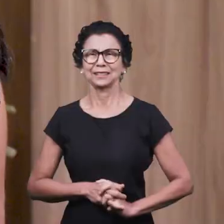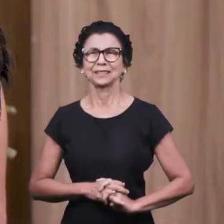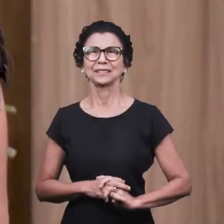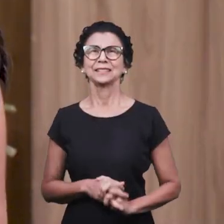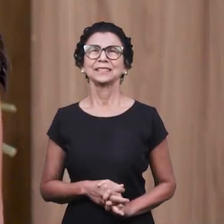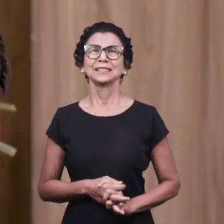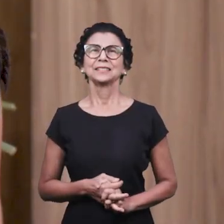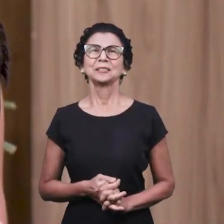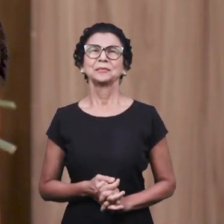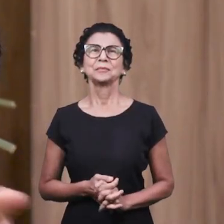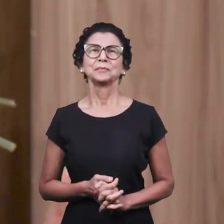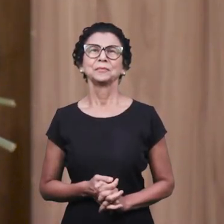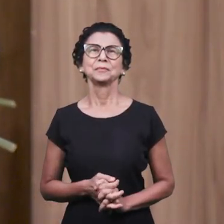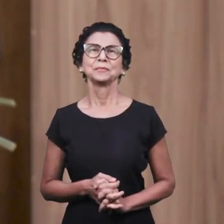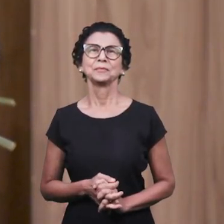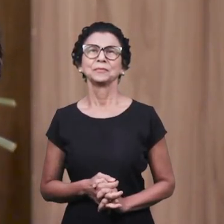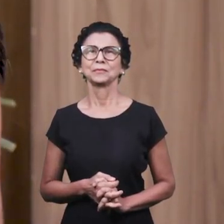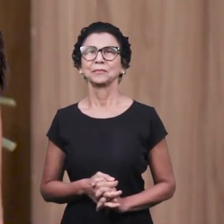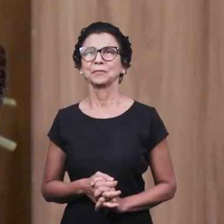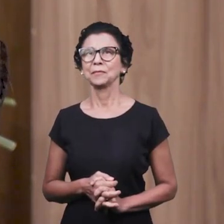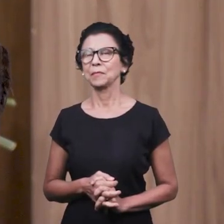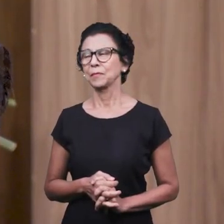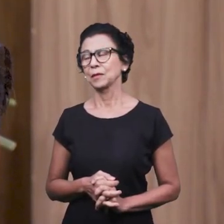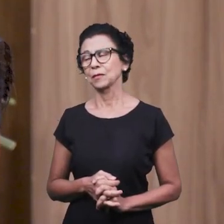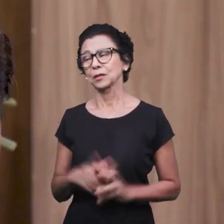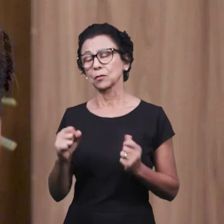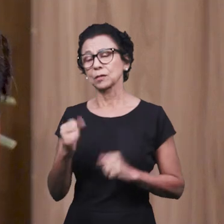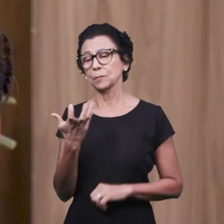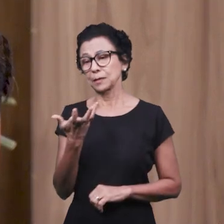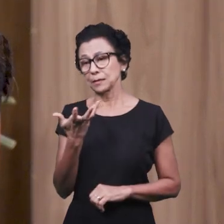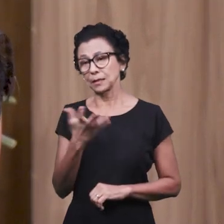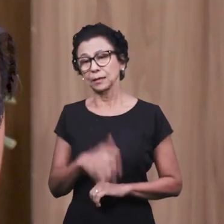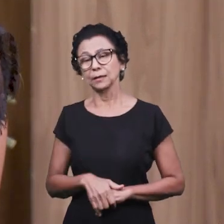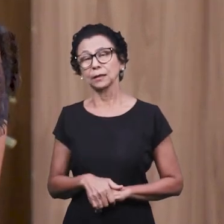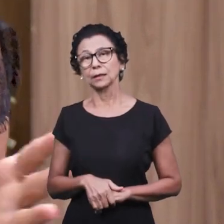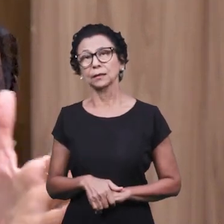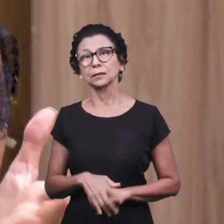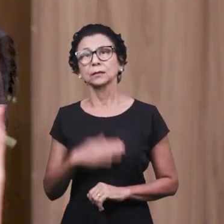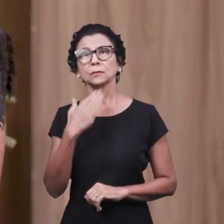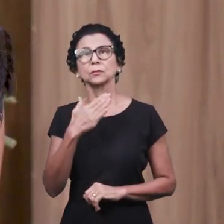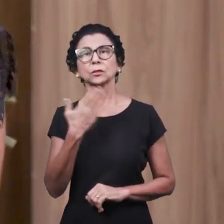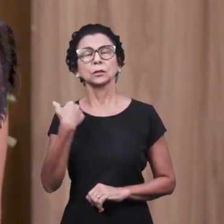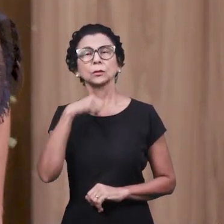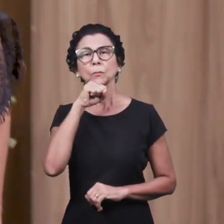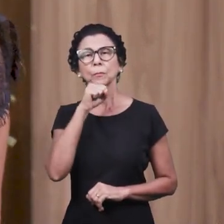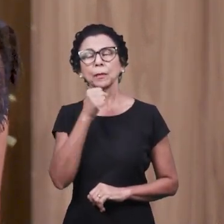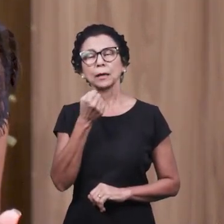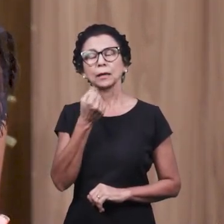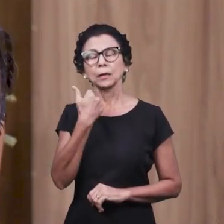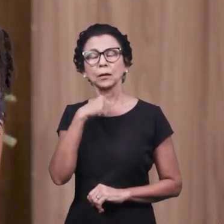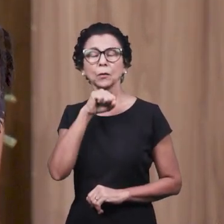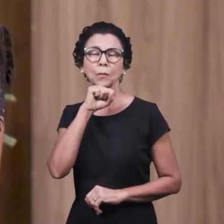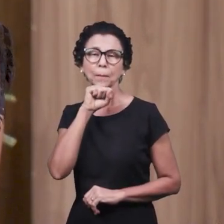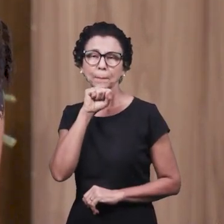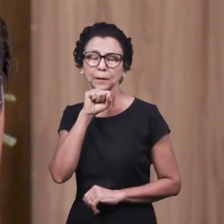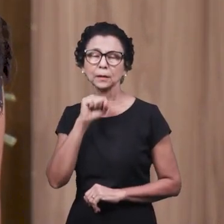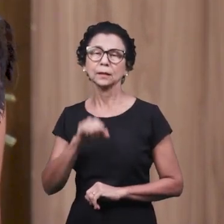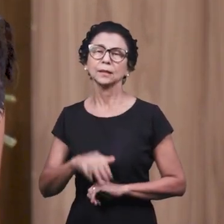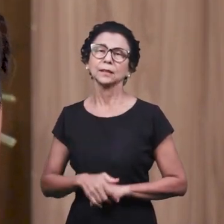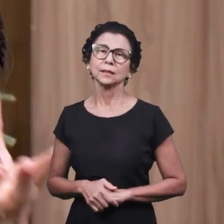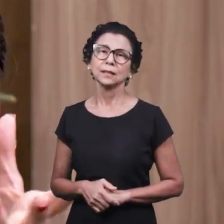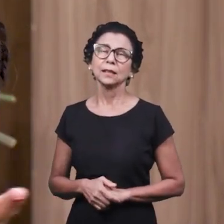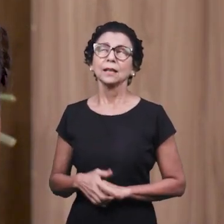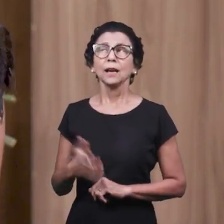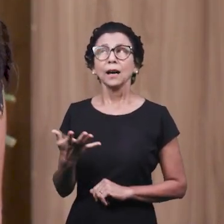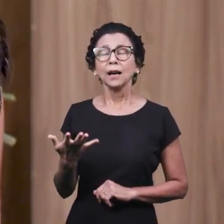integra muito. Mas, igual eles falaram, você tem que querer. Não adianta os pais quererem se realizar através dos filhos. Ah,